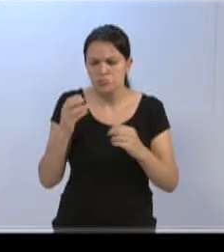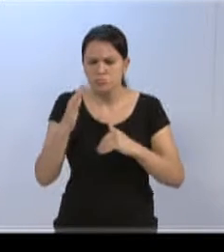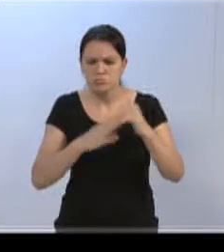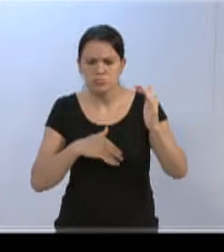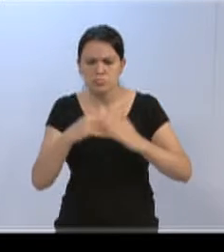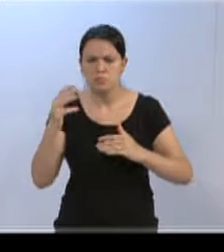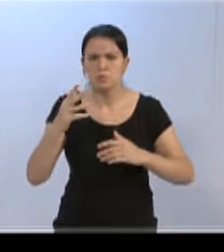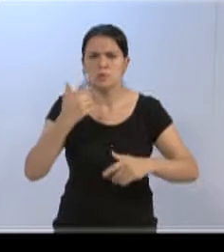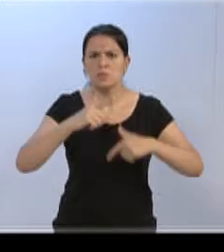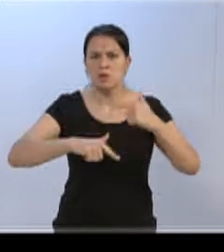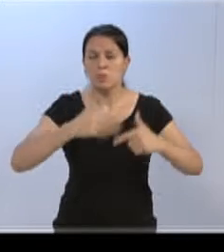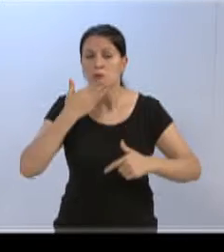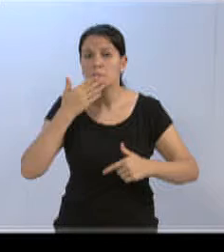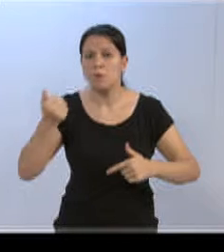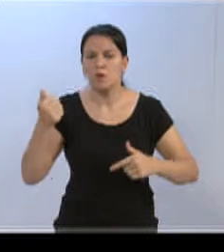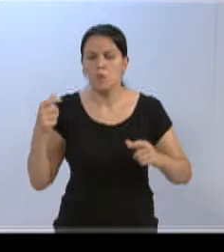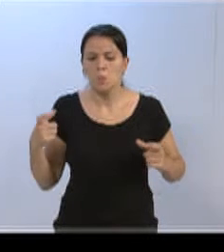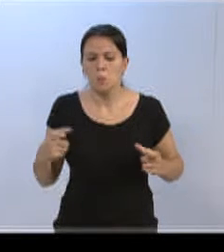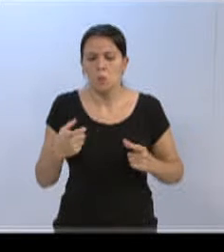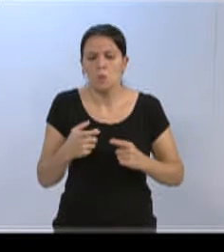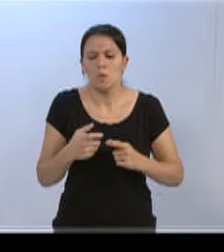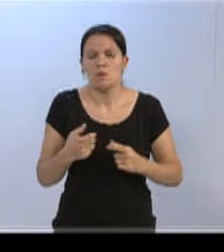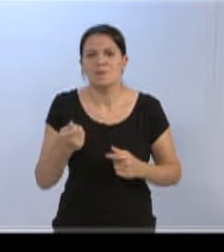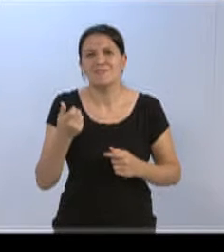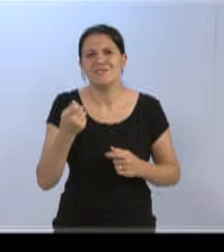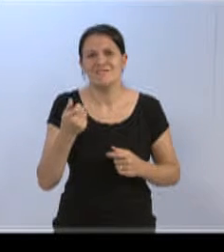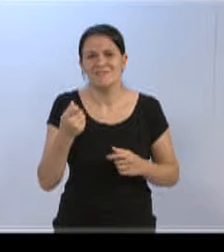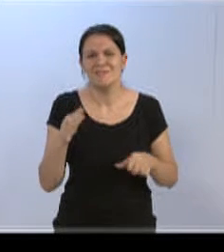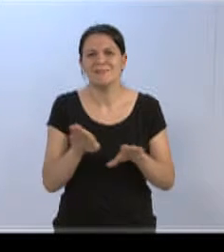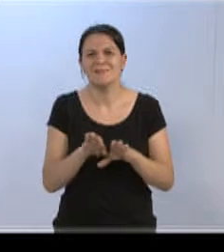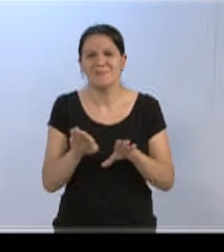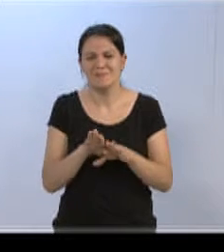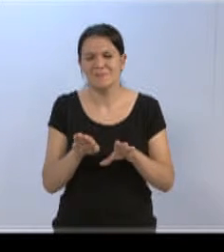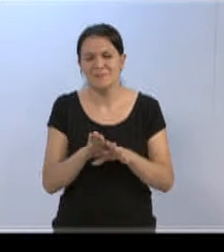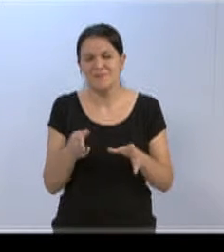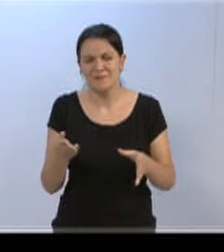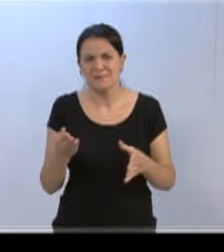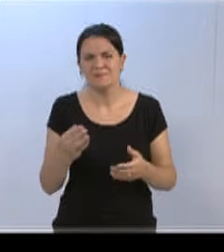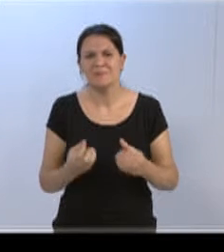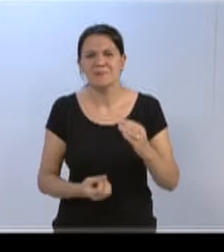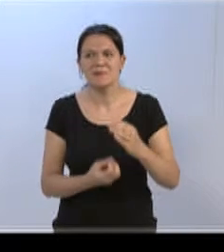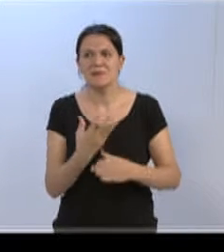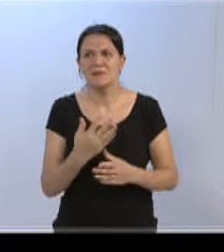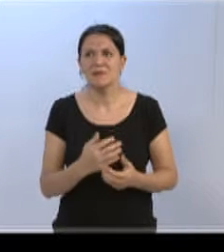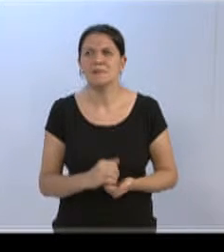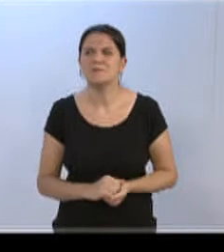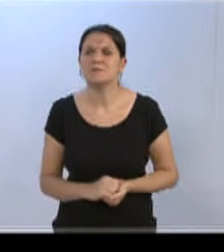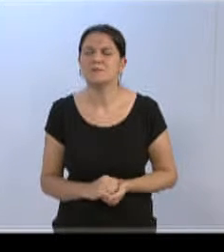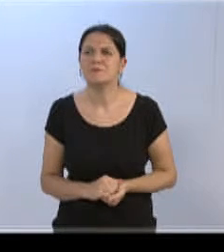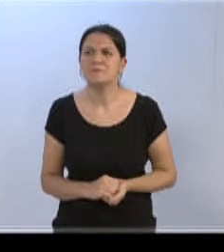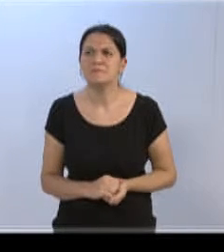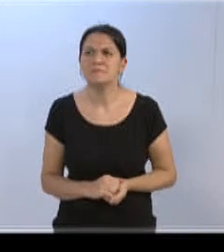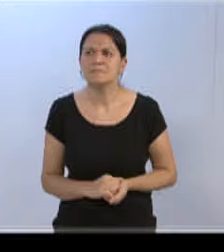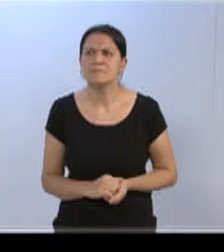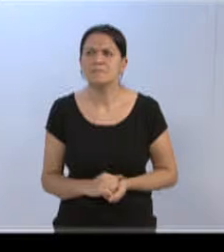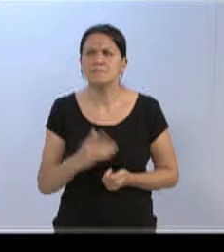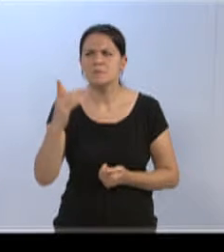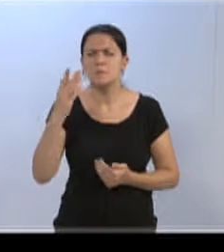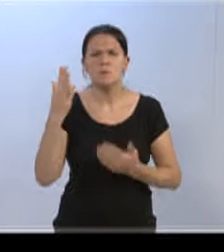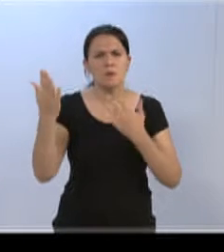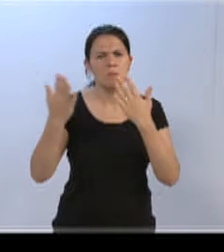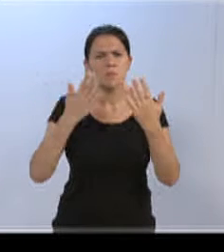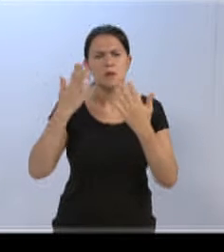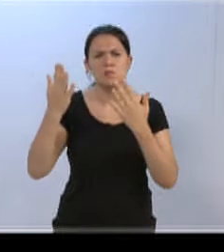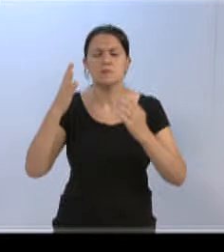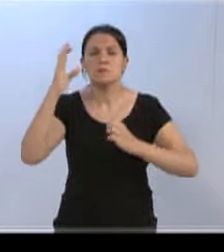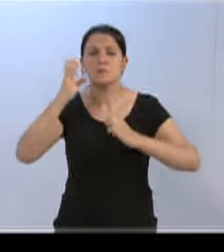mais eficientes e a redução do custo. Essa era a finalidade da URB quando foi criada. Pode passar. Aí é um comparativo